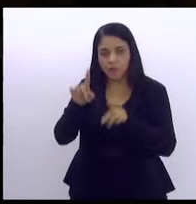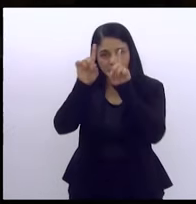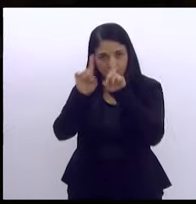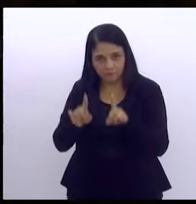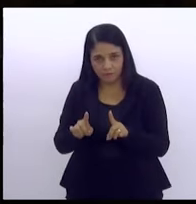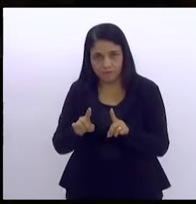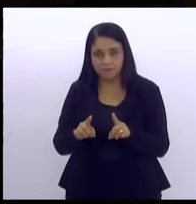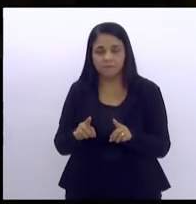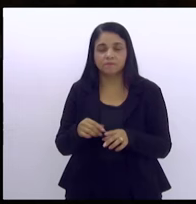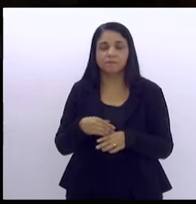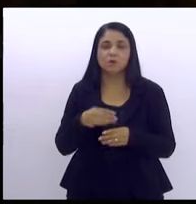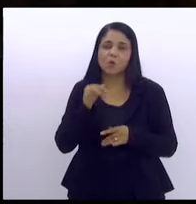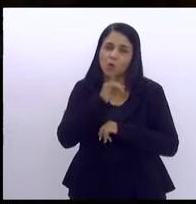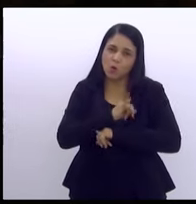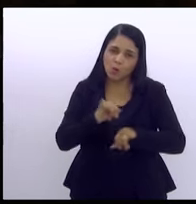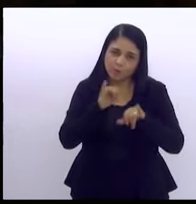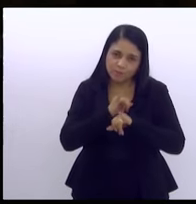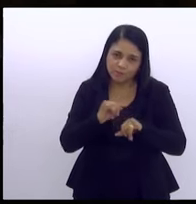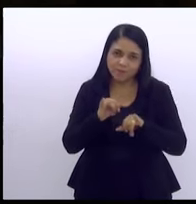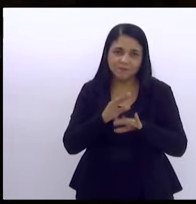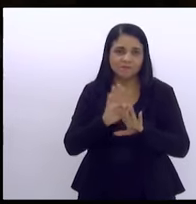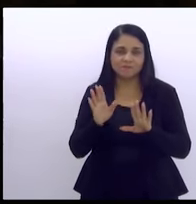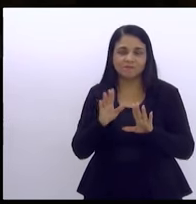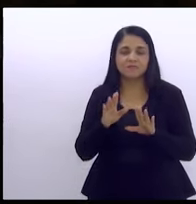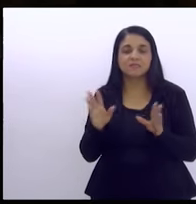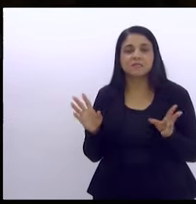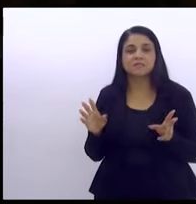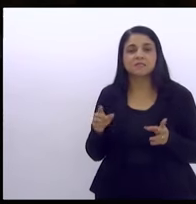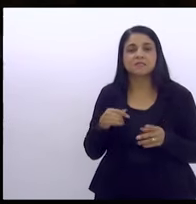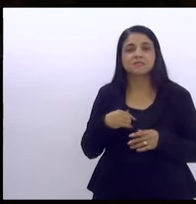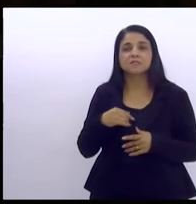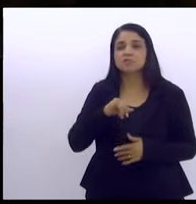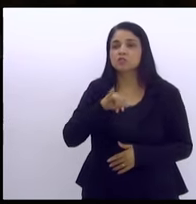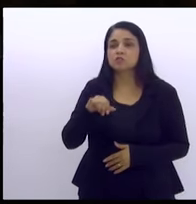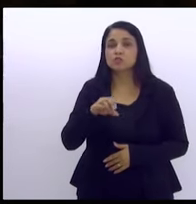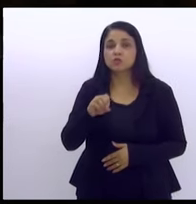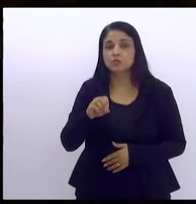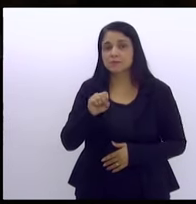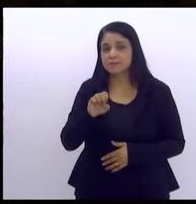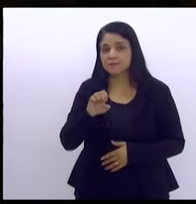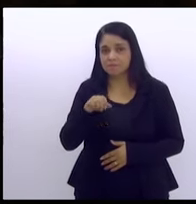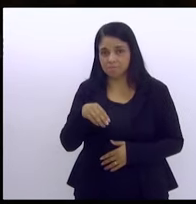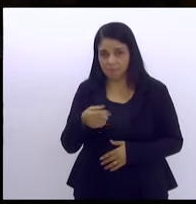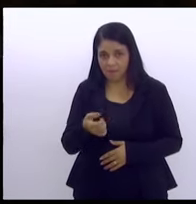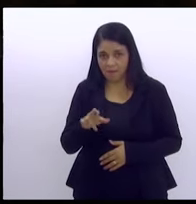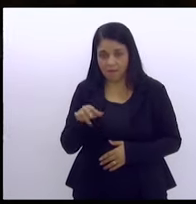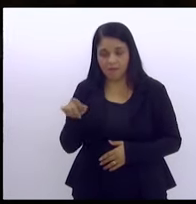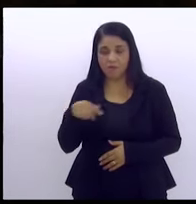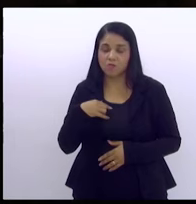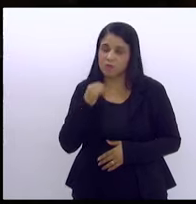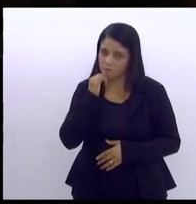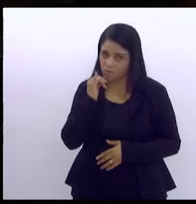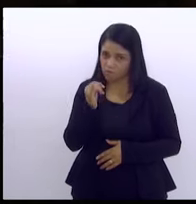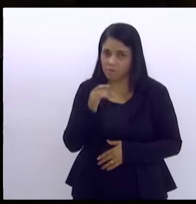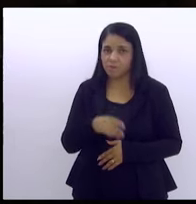Então, esse era um breve comunicado. Eu queria pedir, antes, só da parte do professor Josemar, só fazer um comentário.